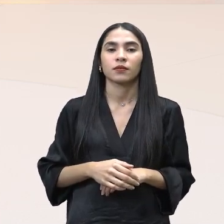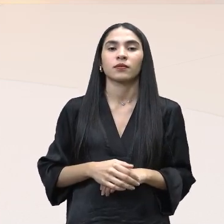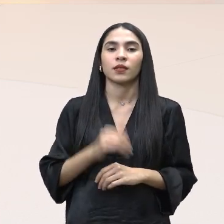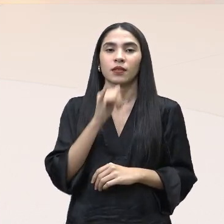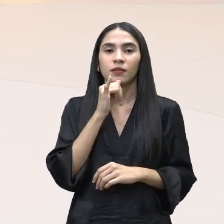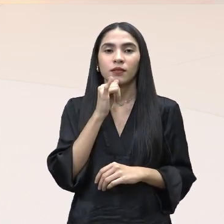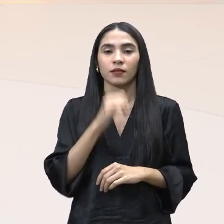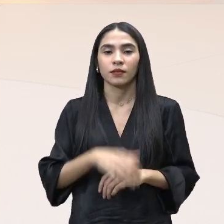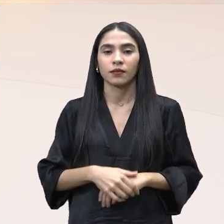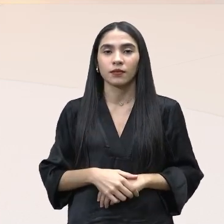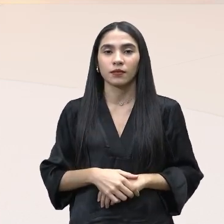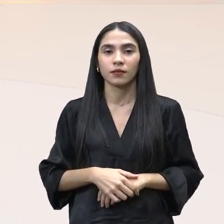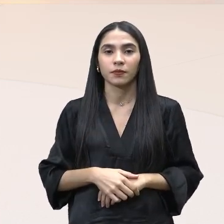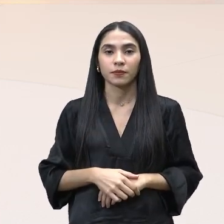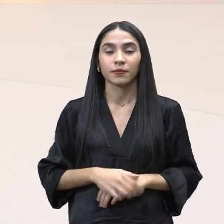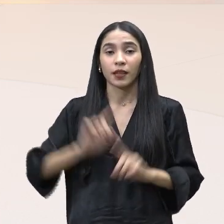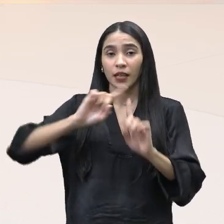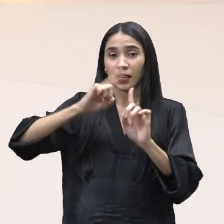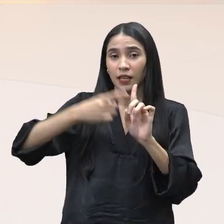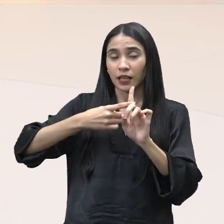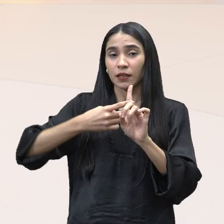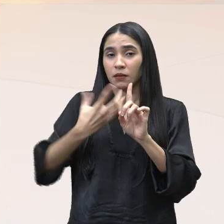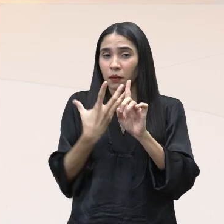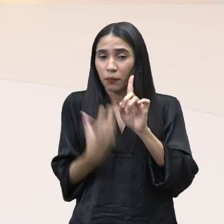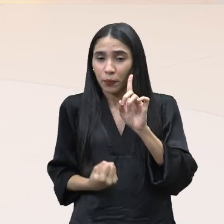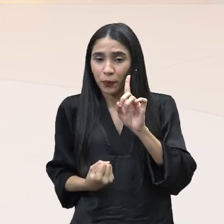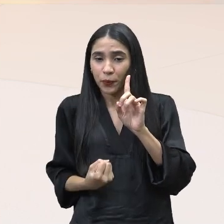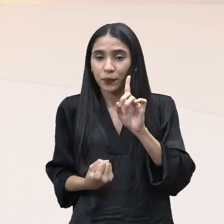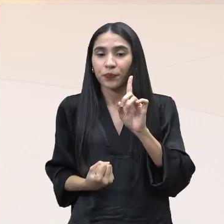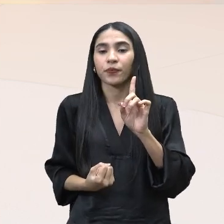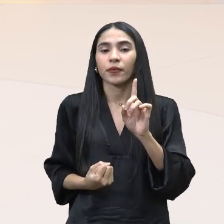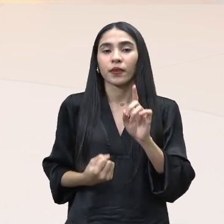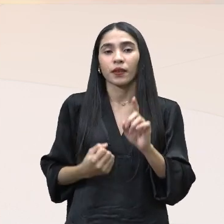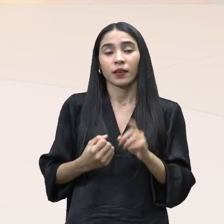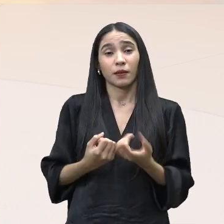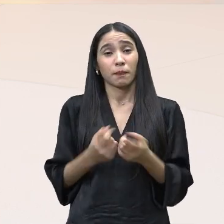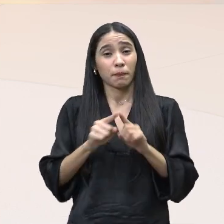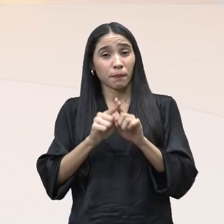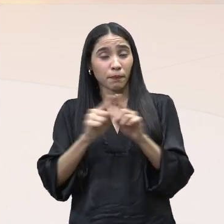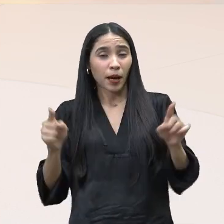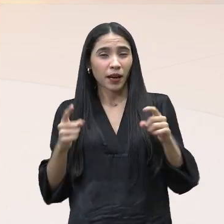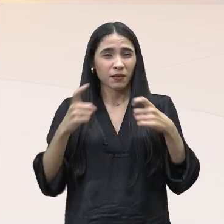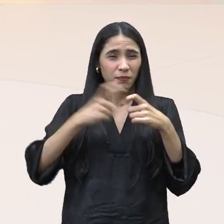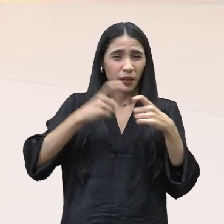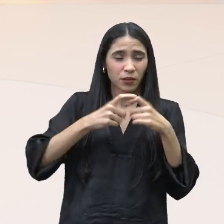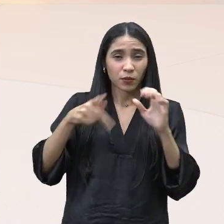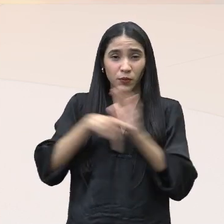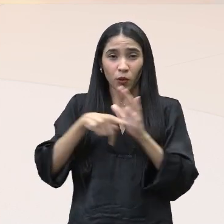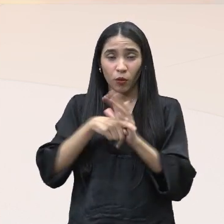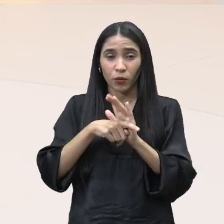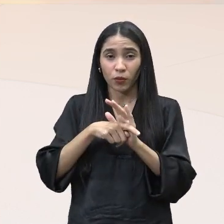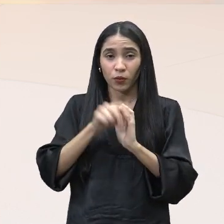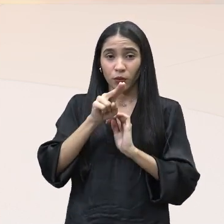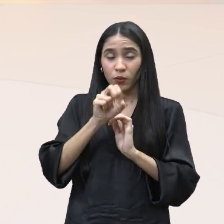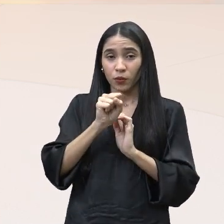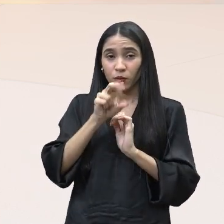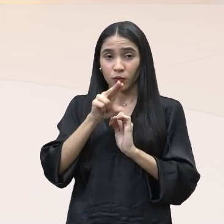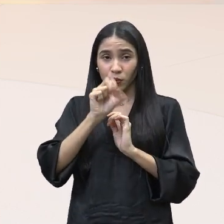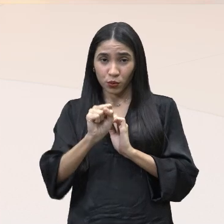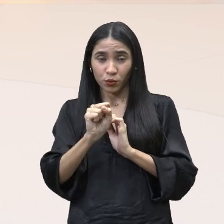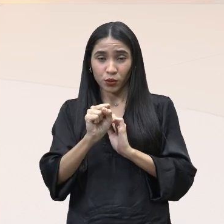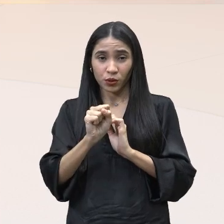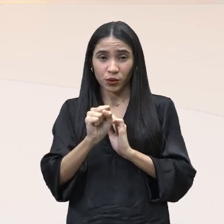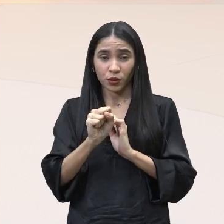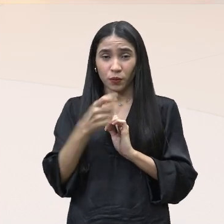né, desse feto, e muitos hospitais do SUS, né, em muitos estados brasileiros, muitos estados da